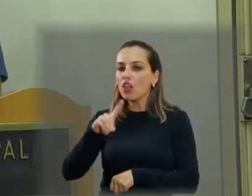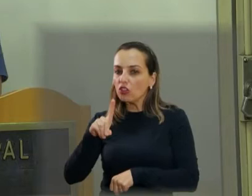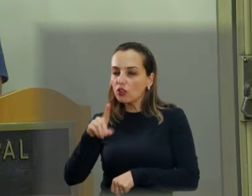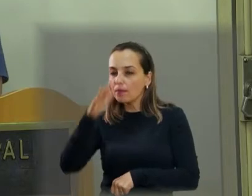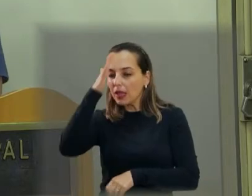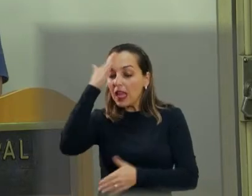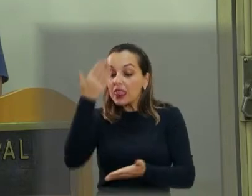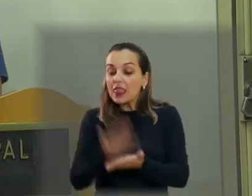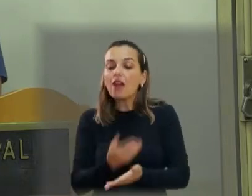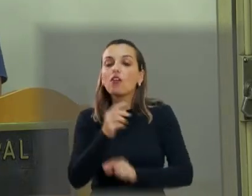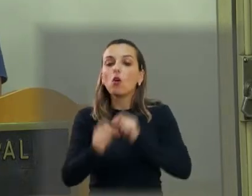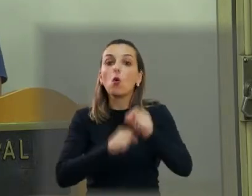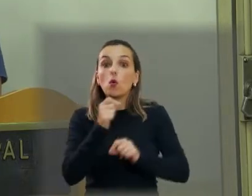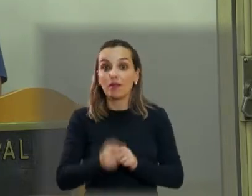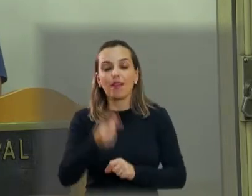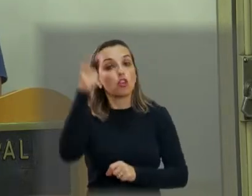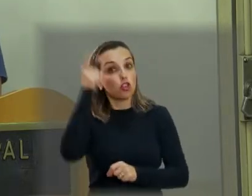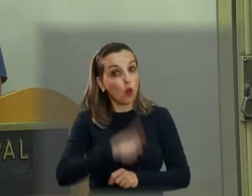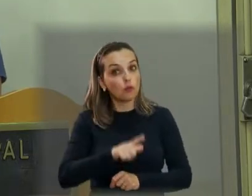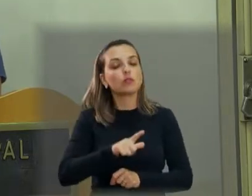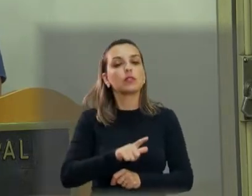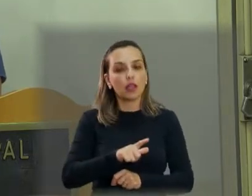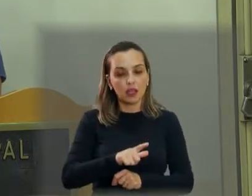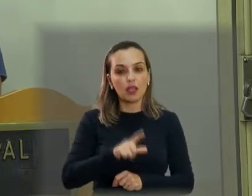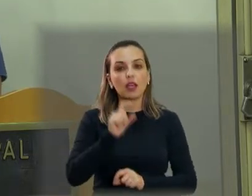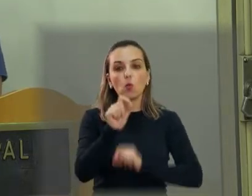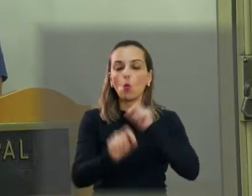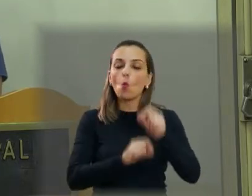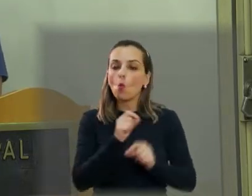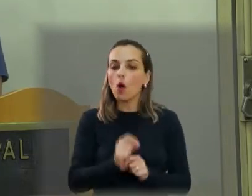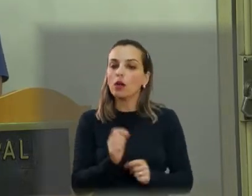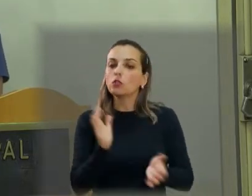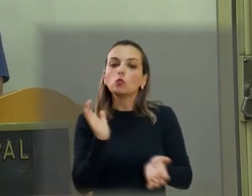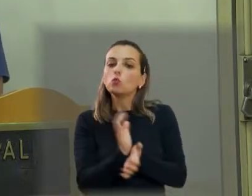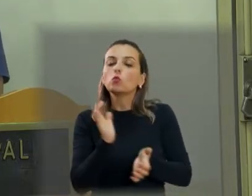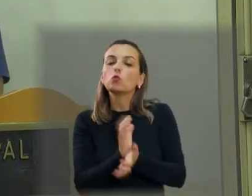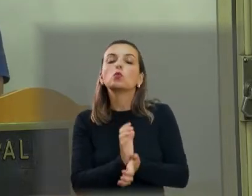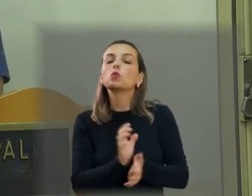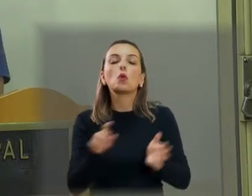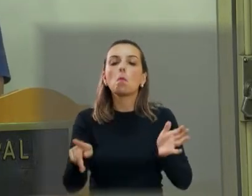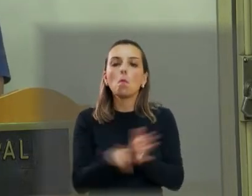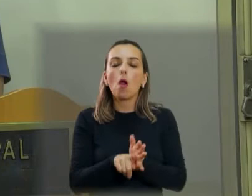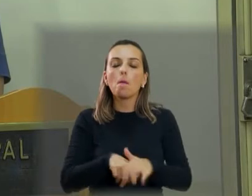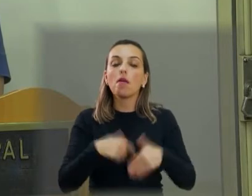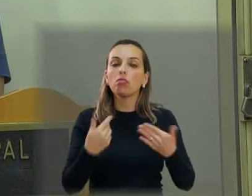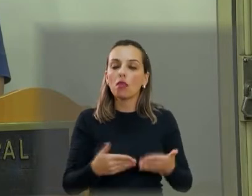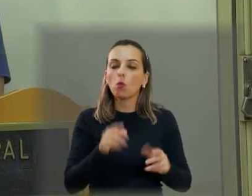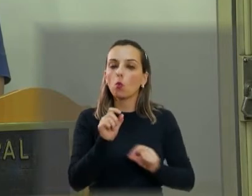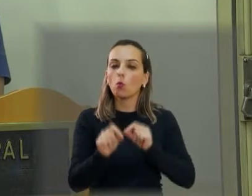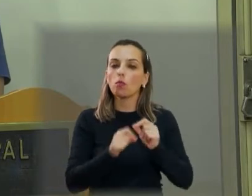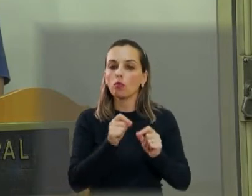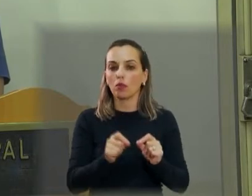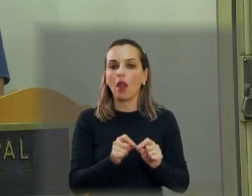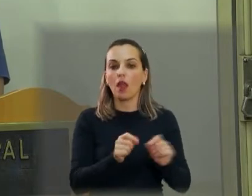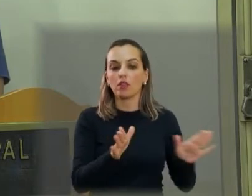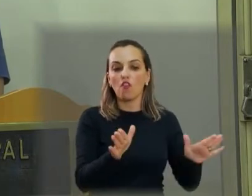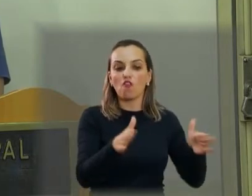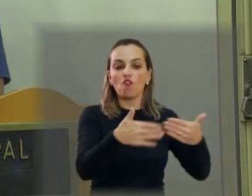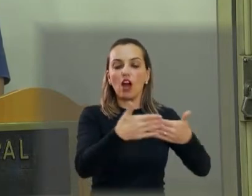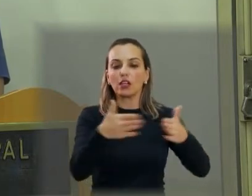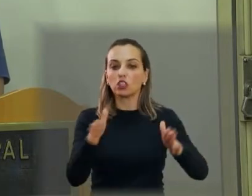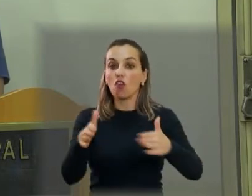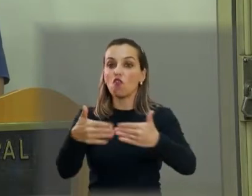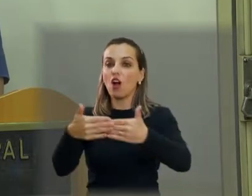a gente poderia alcançar uma imunidade de rebanho. Então, fechar totalmente as fronteiras, fechar